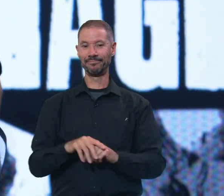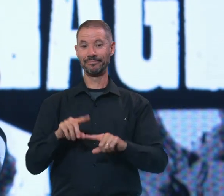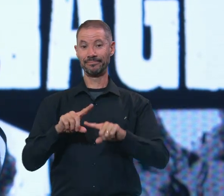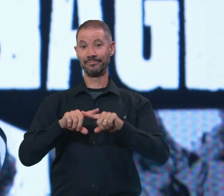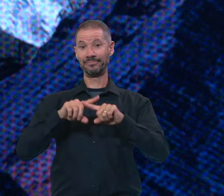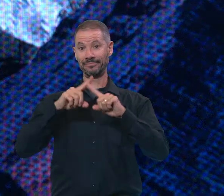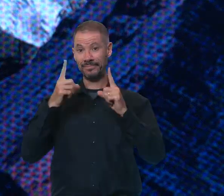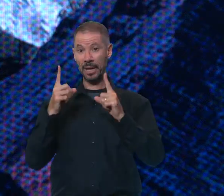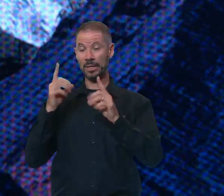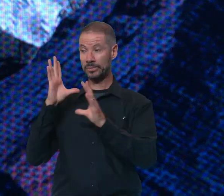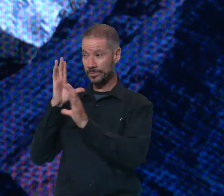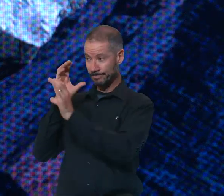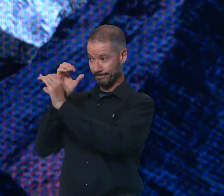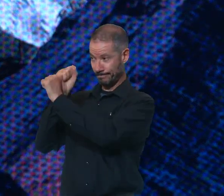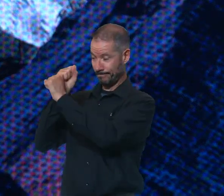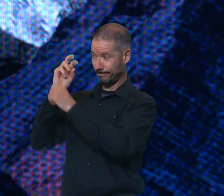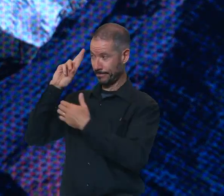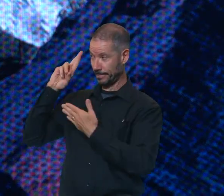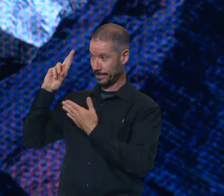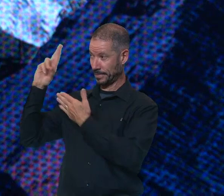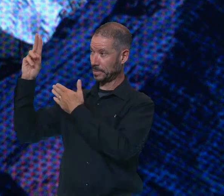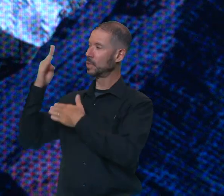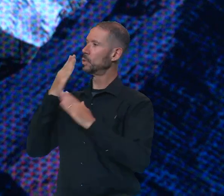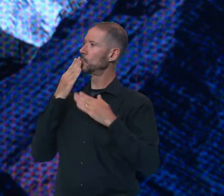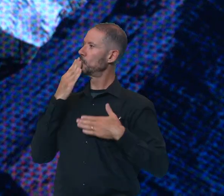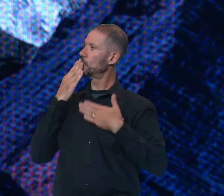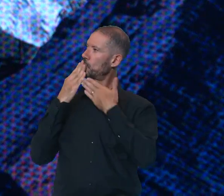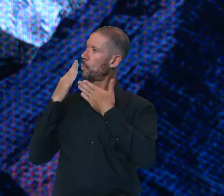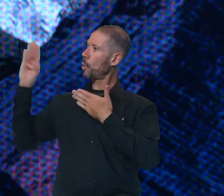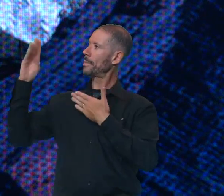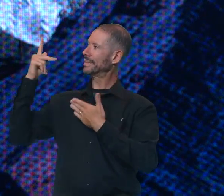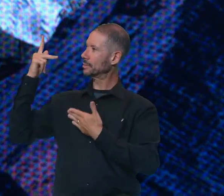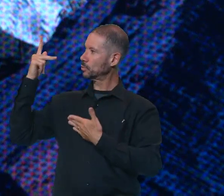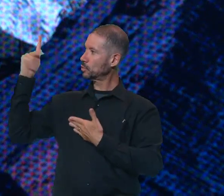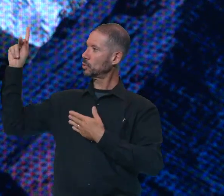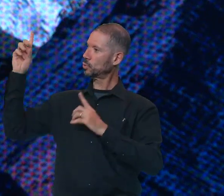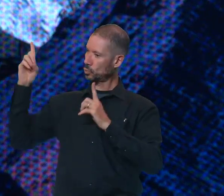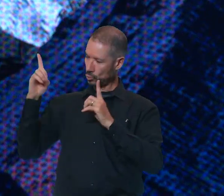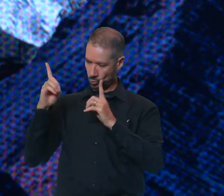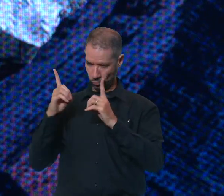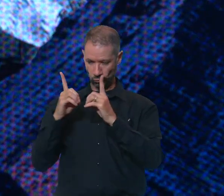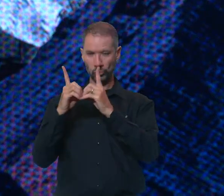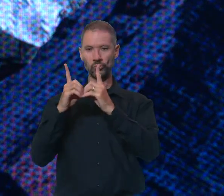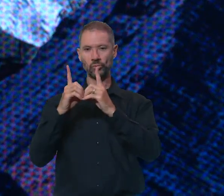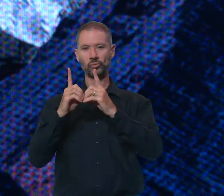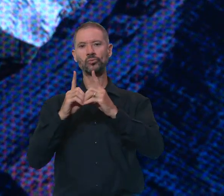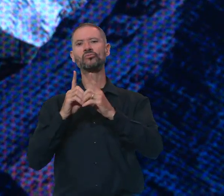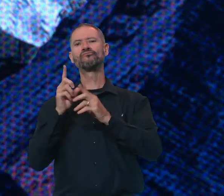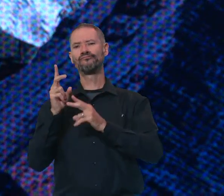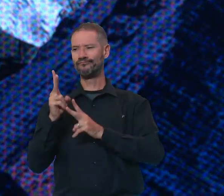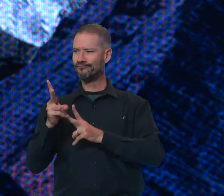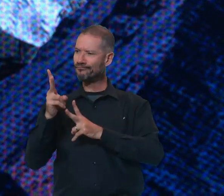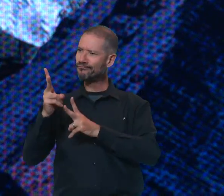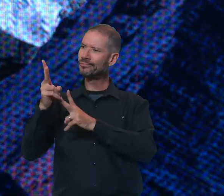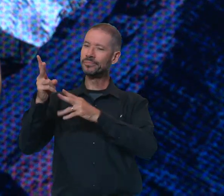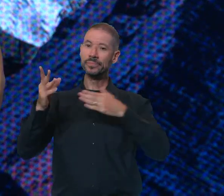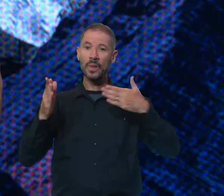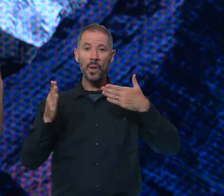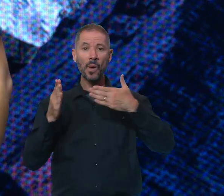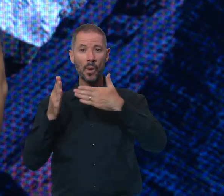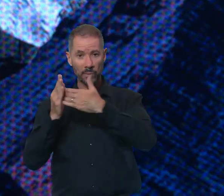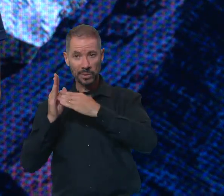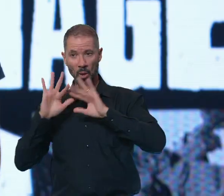Mas ele confia no Senhor, nas promessas de Deus de que Ele estaria do nosso lado todos os dias, até